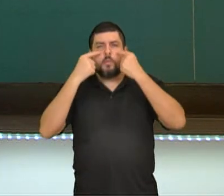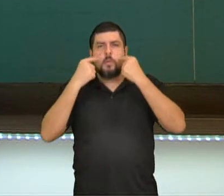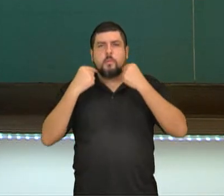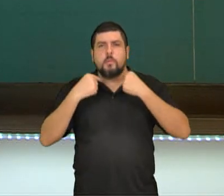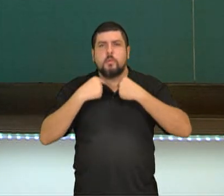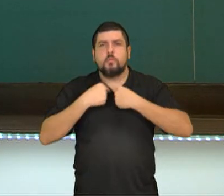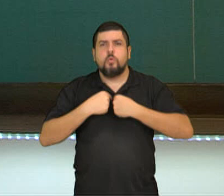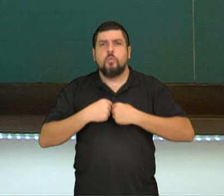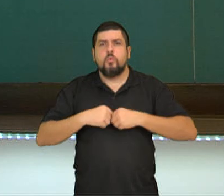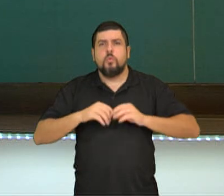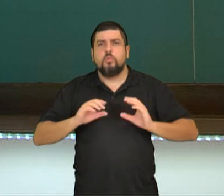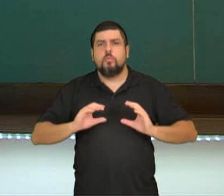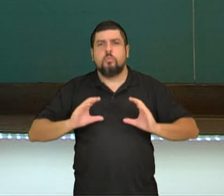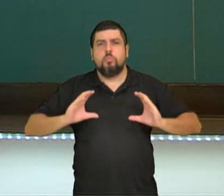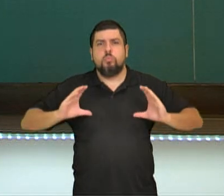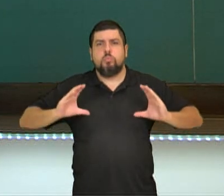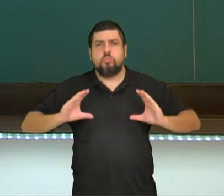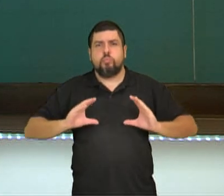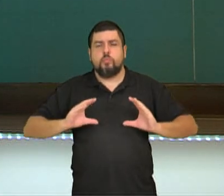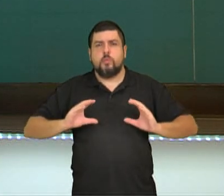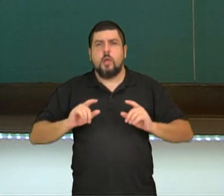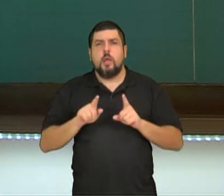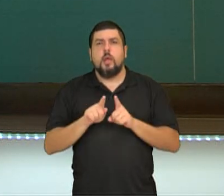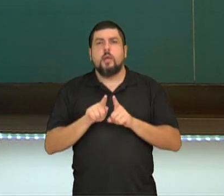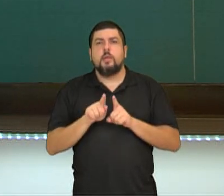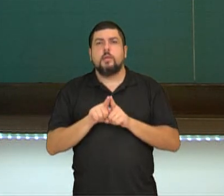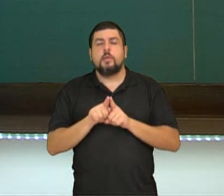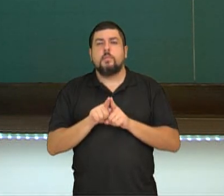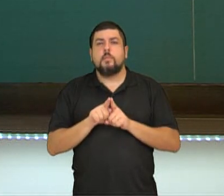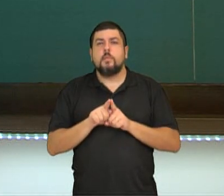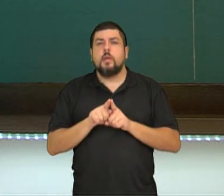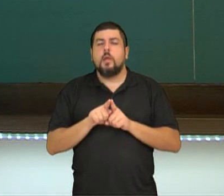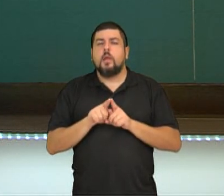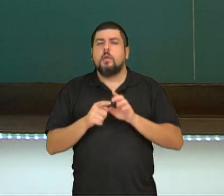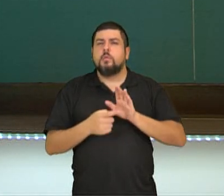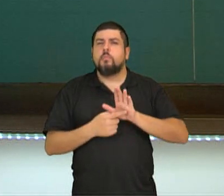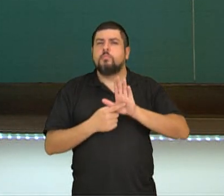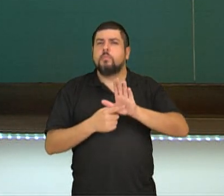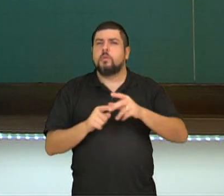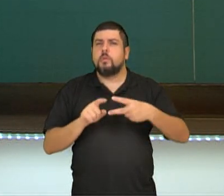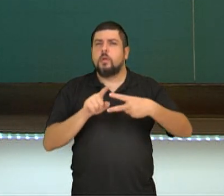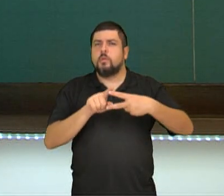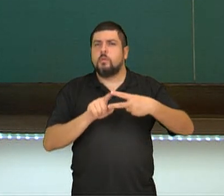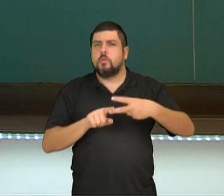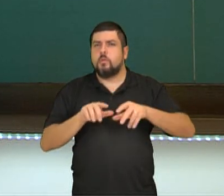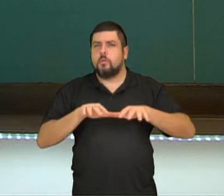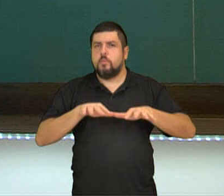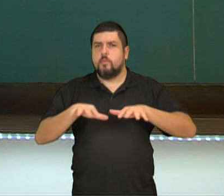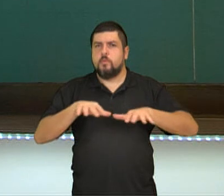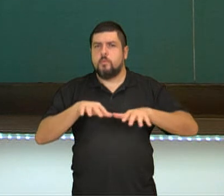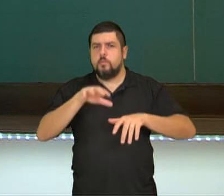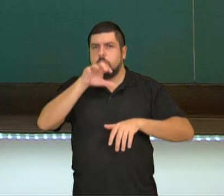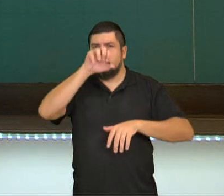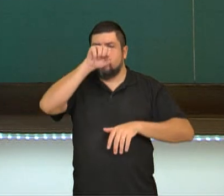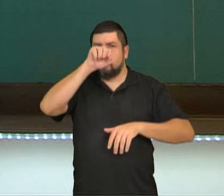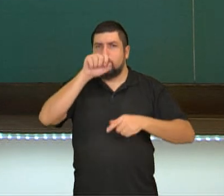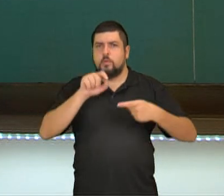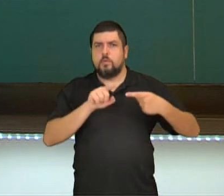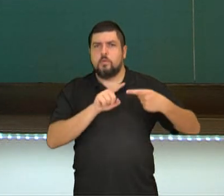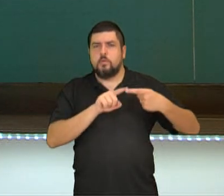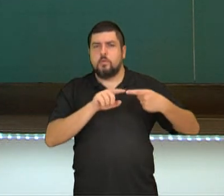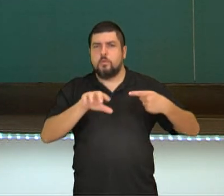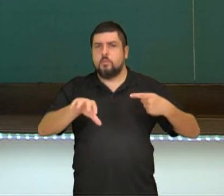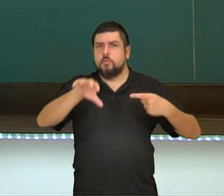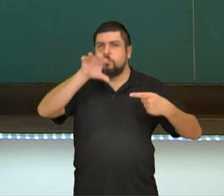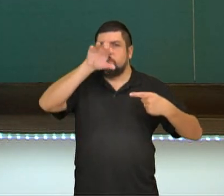e pelos pulmões, que nós apresentamos dois movimentos respiratórios, sendo eles a